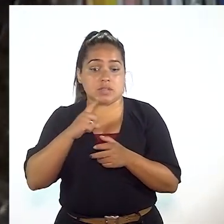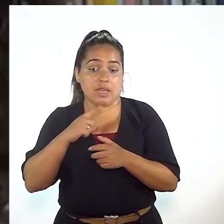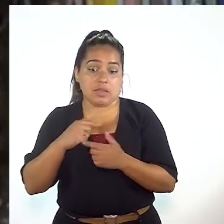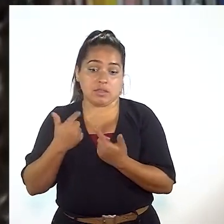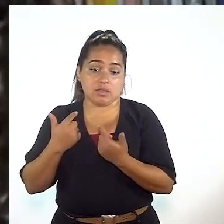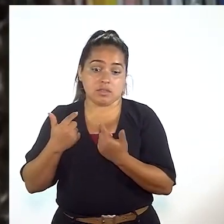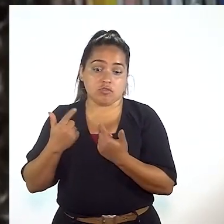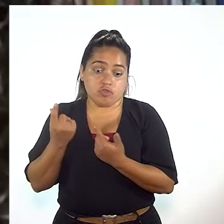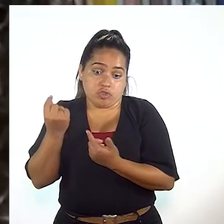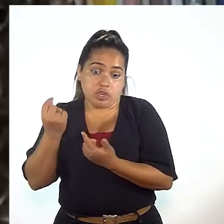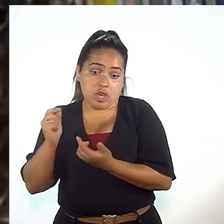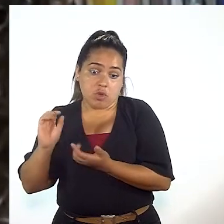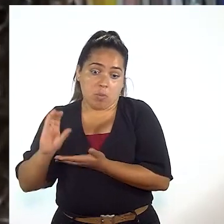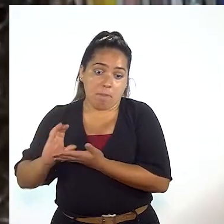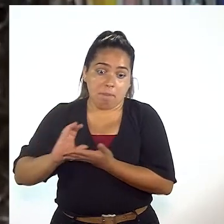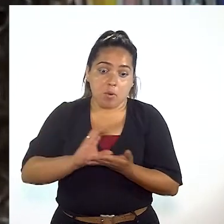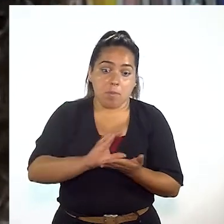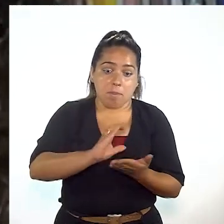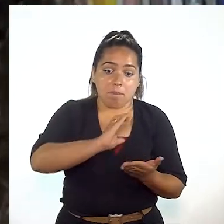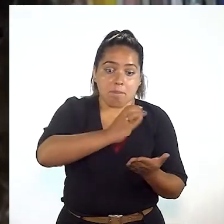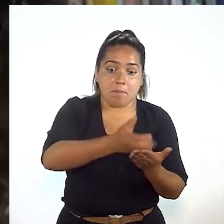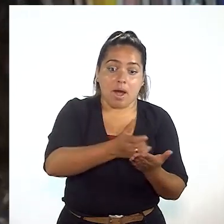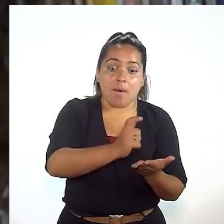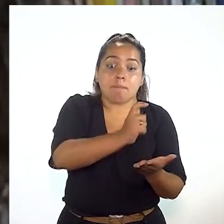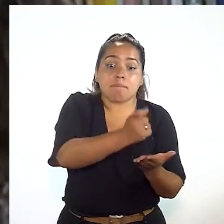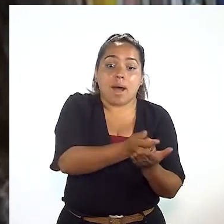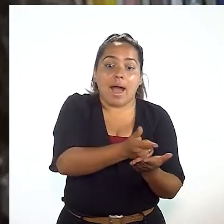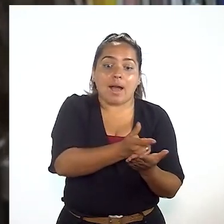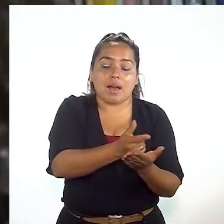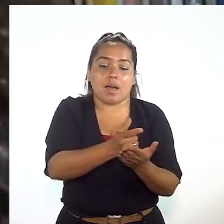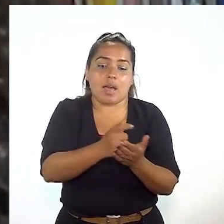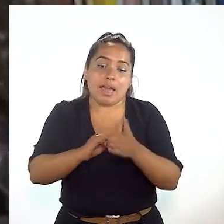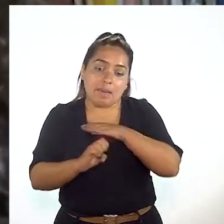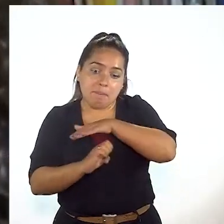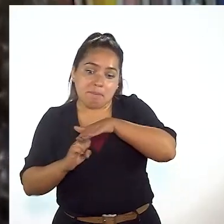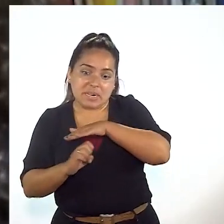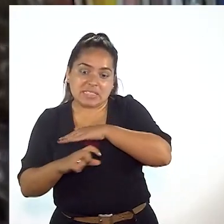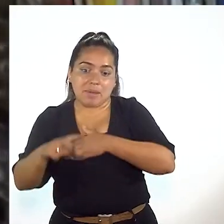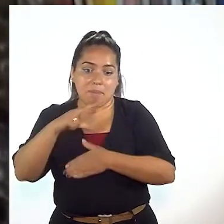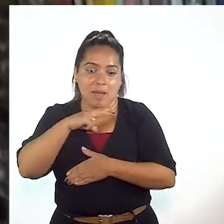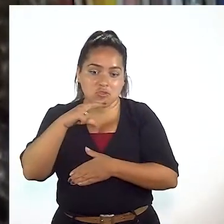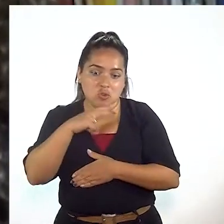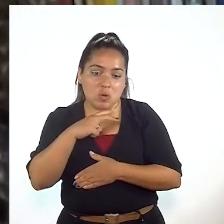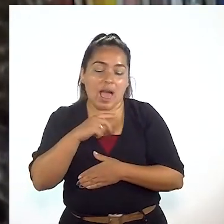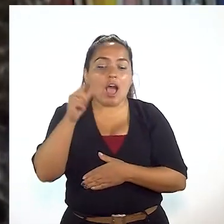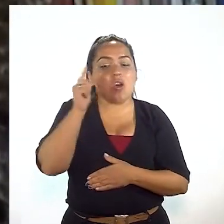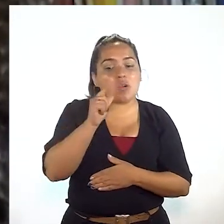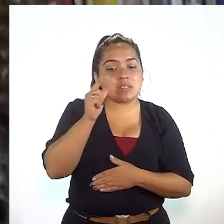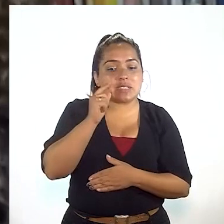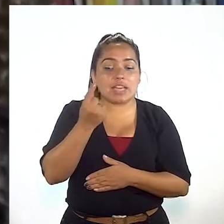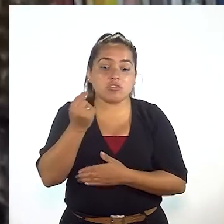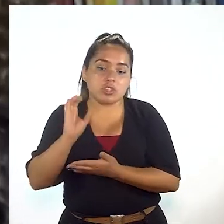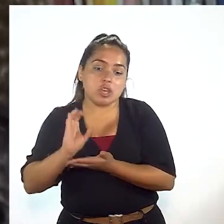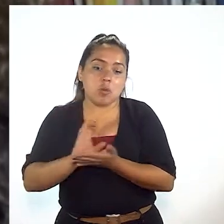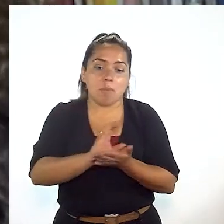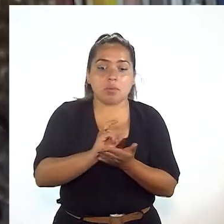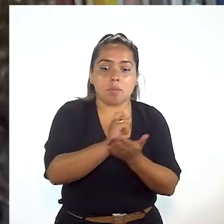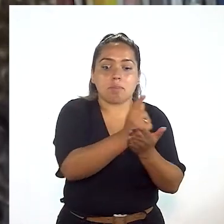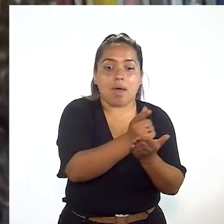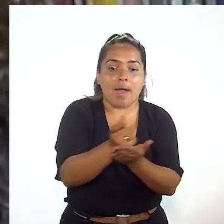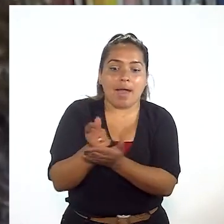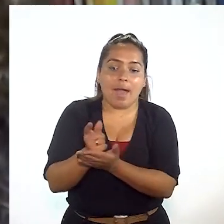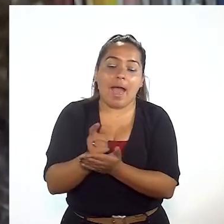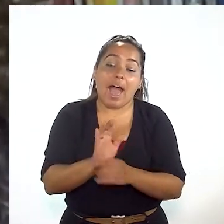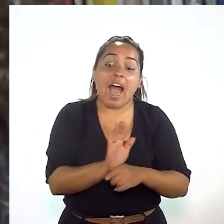dizer assim, desse investimento privado nas empresas, nos